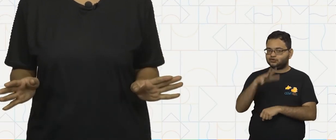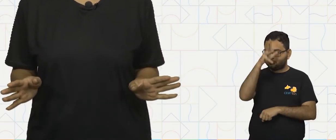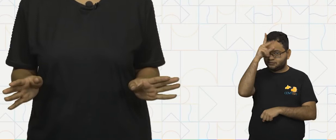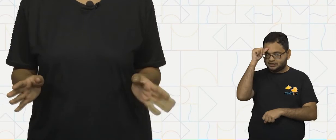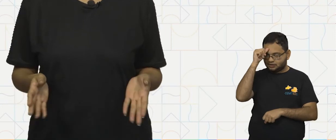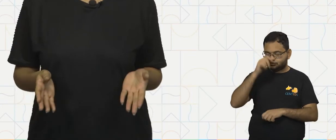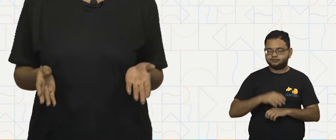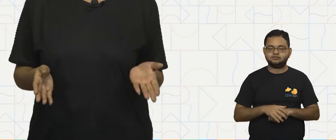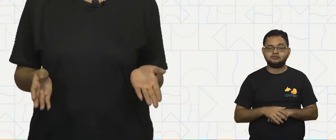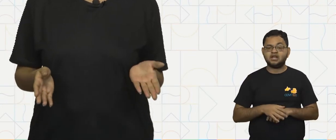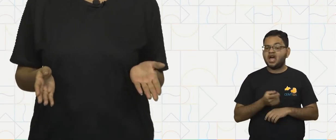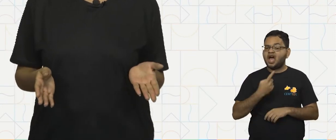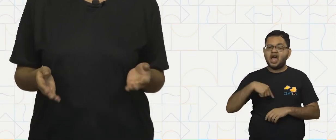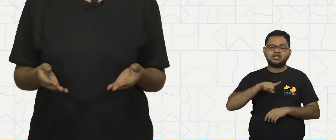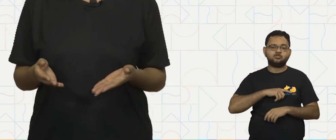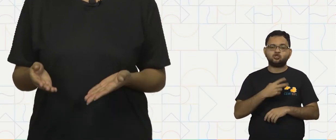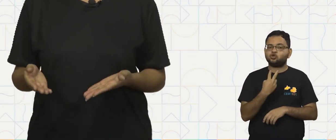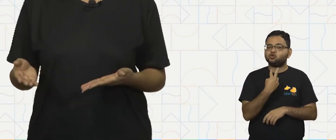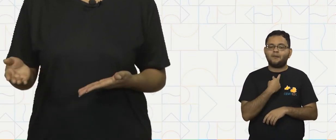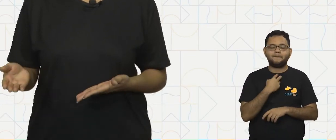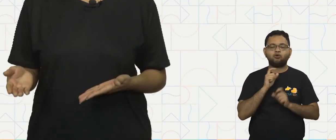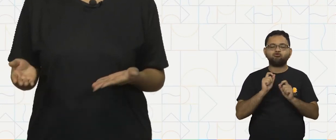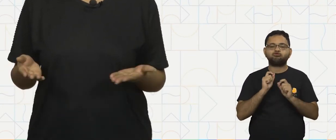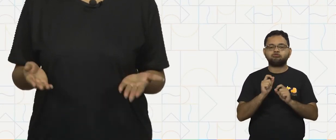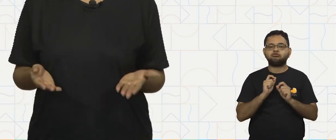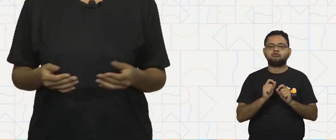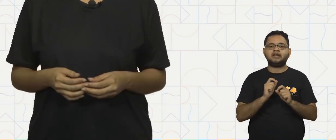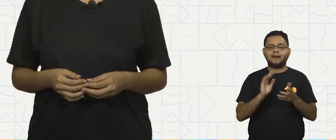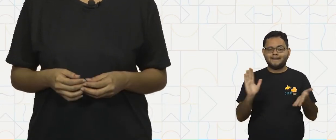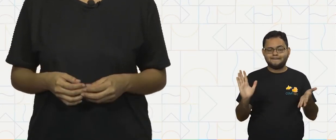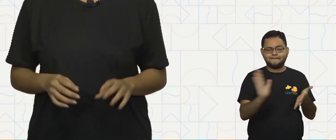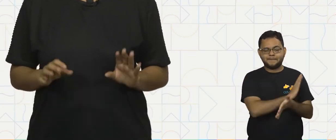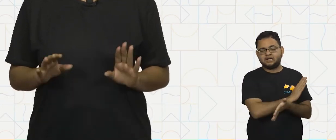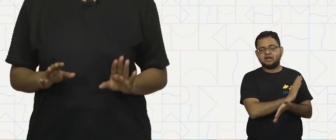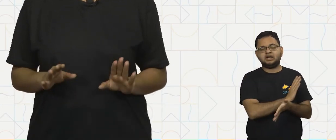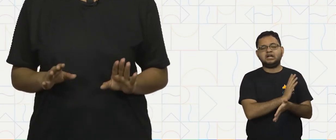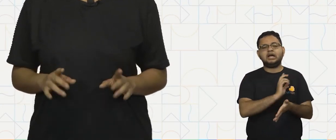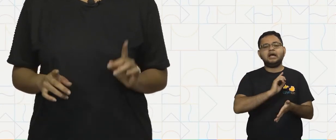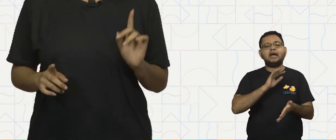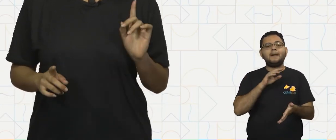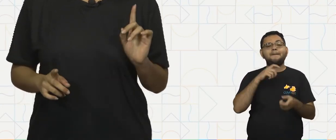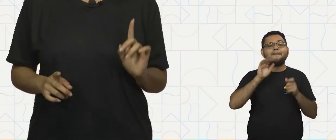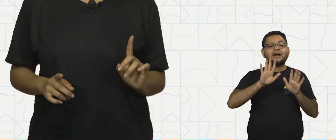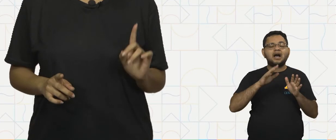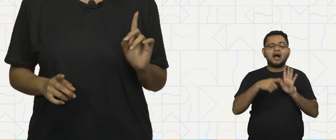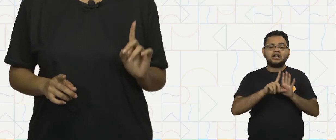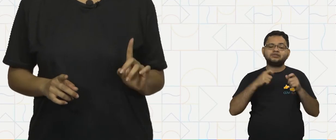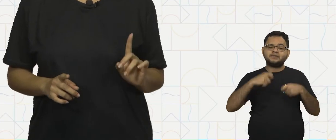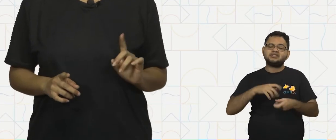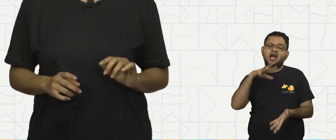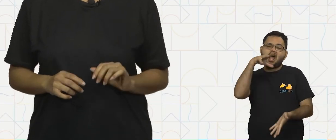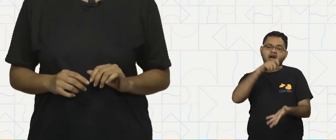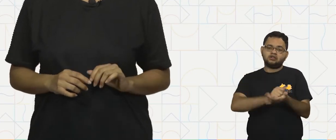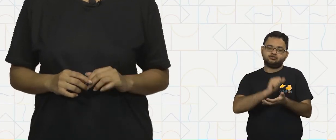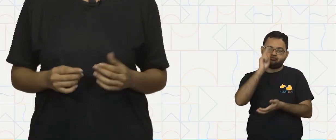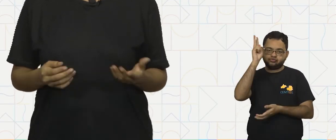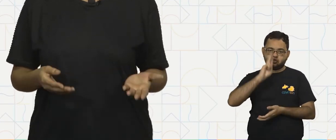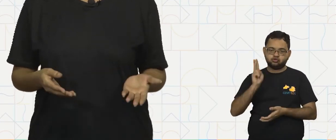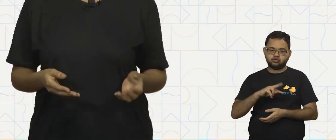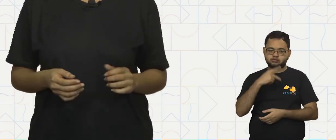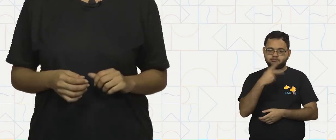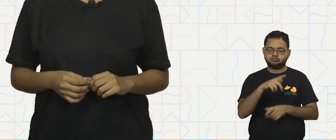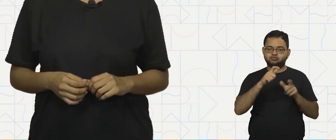podemos nos desfazer das paisagens sem registrarmos sua história, até porque muitos elementos da